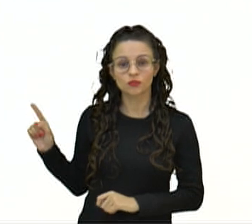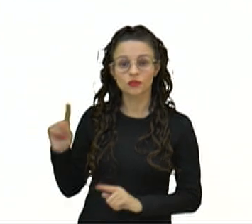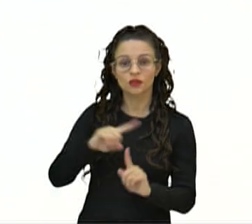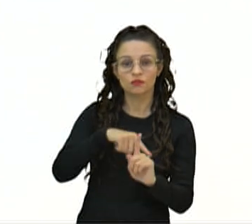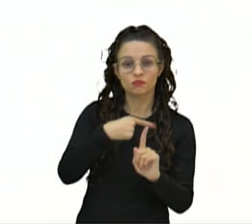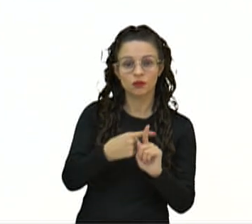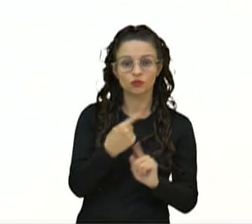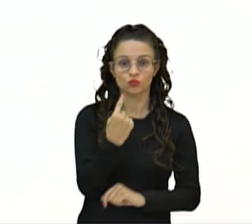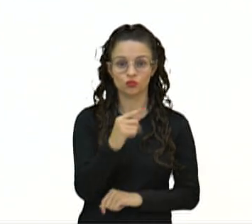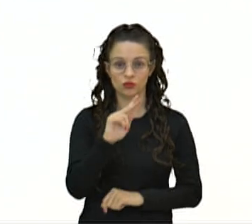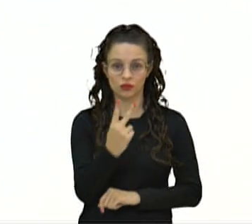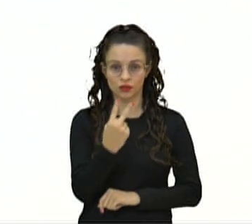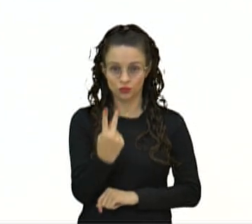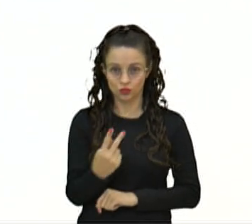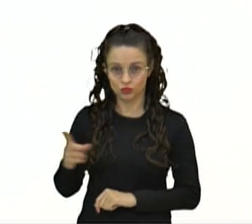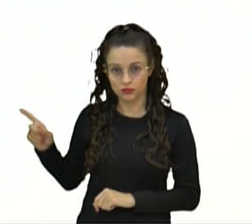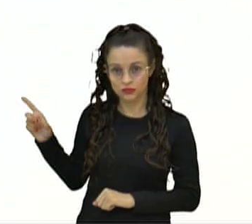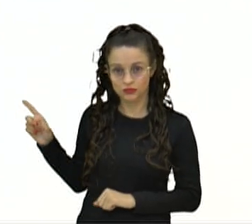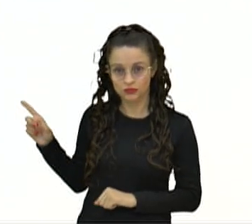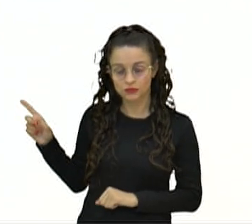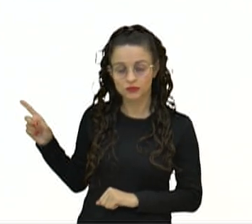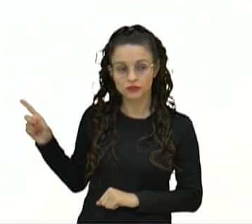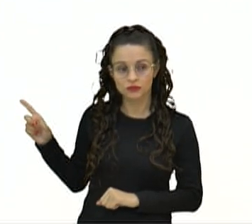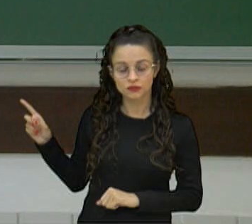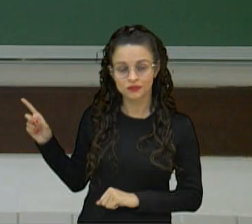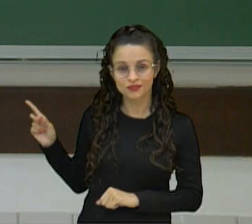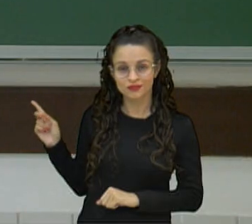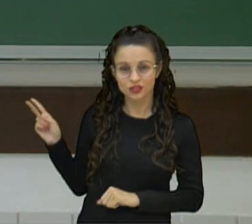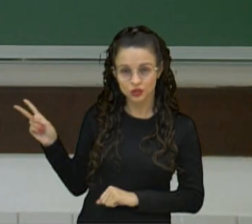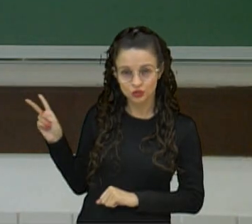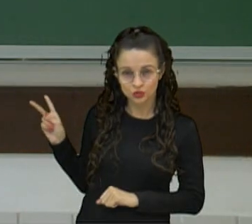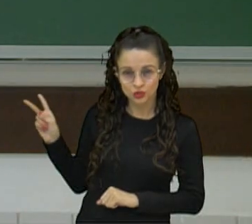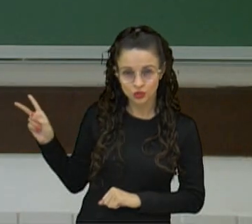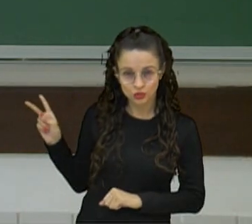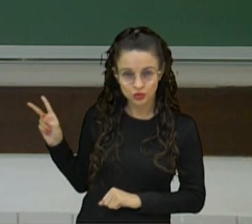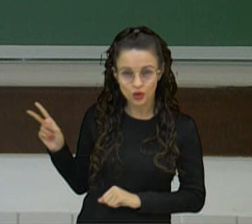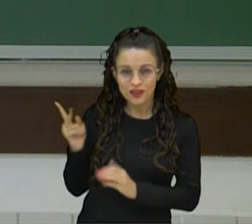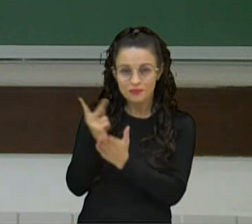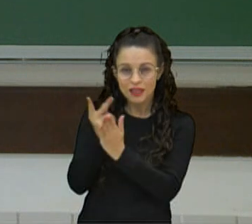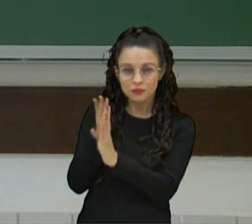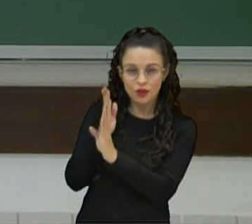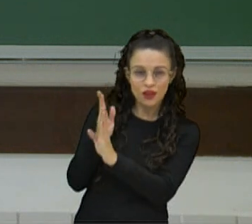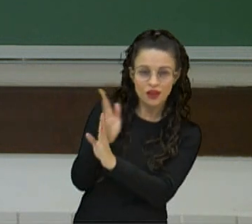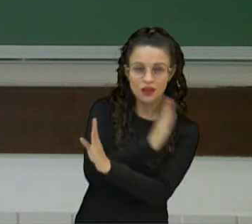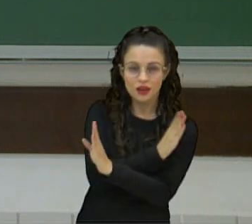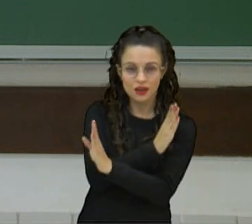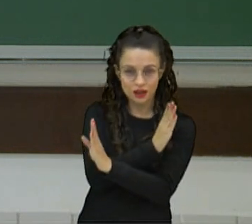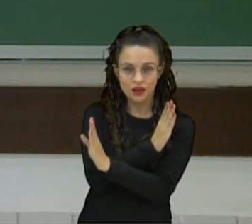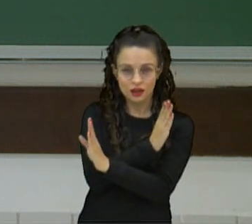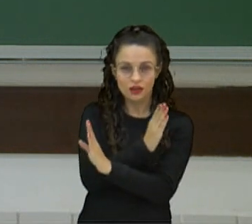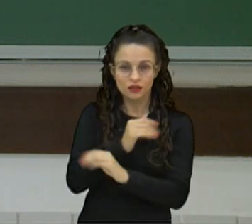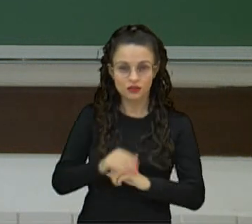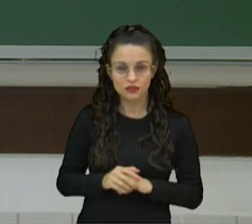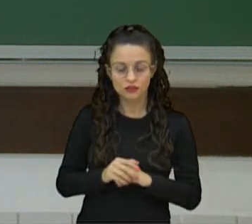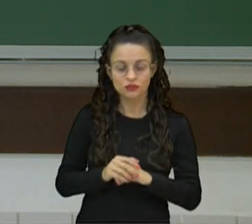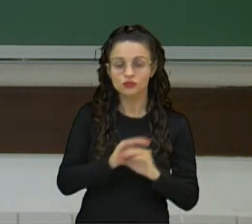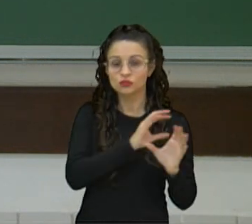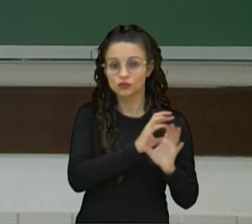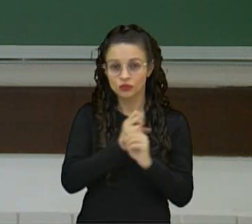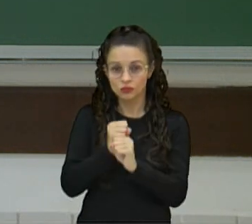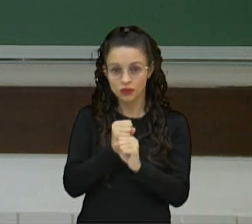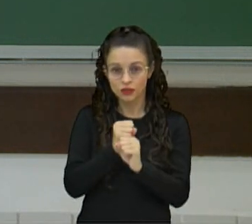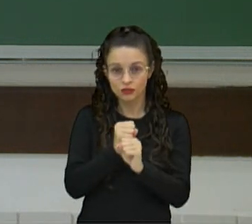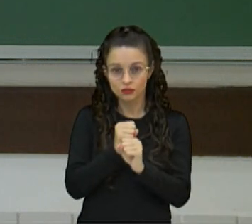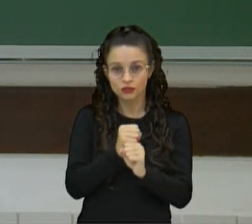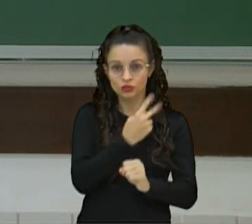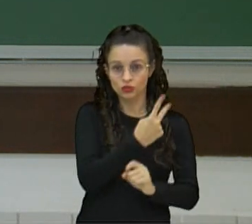mais 1H2 aqui desse lado. Então esses dois aqui que estão do mesmo lado, do lado dos reagentes somados,